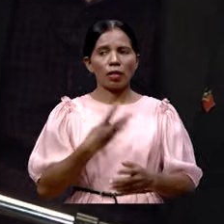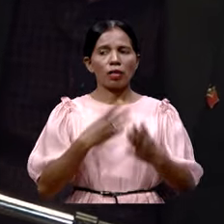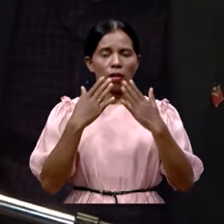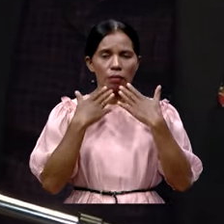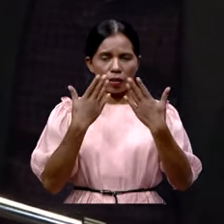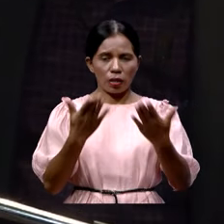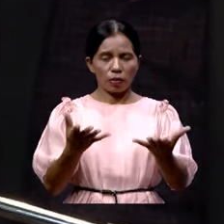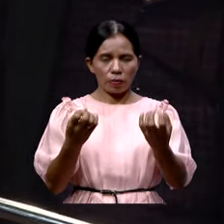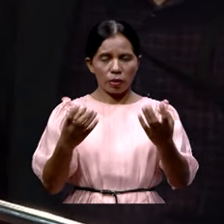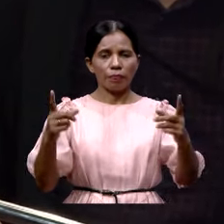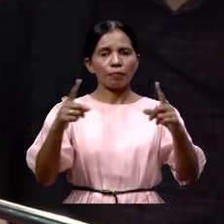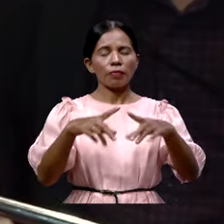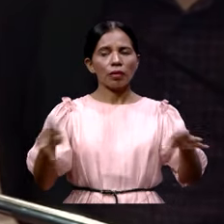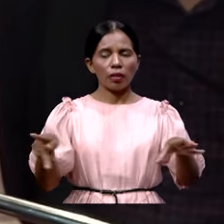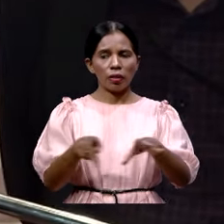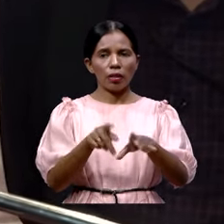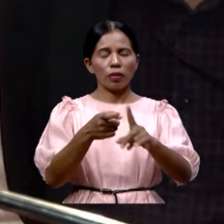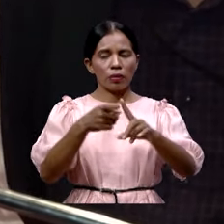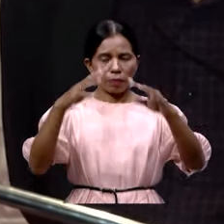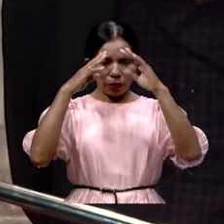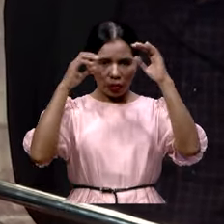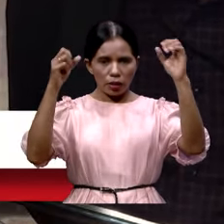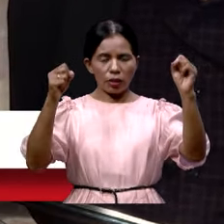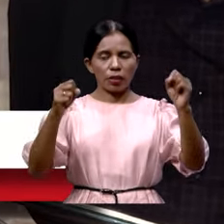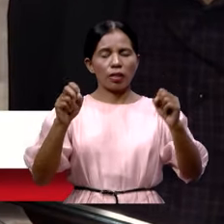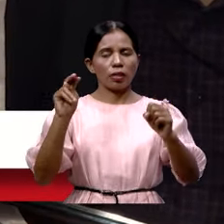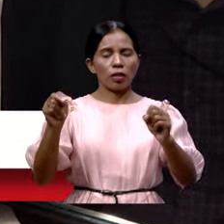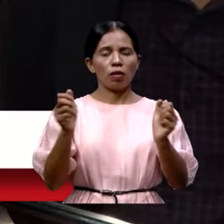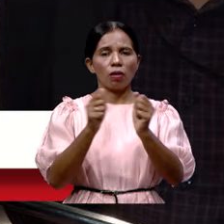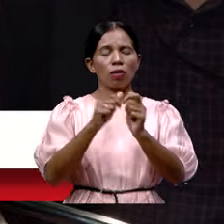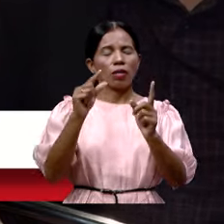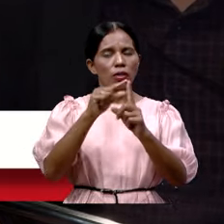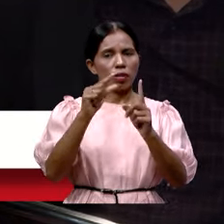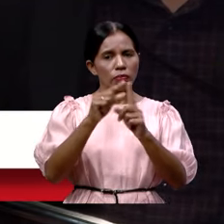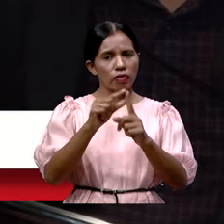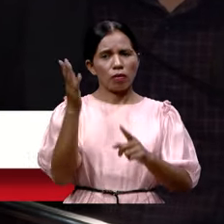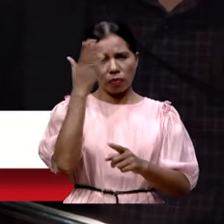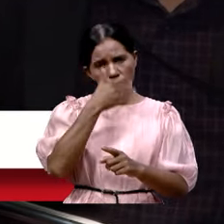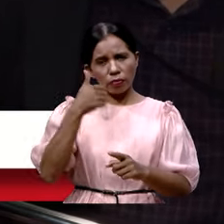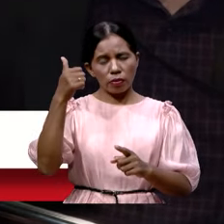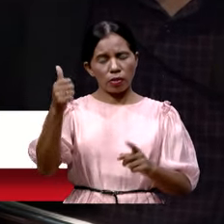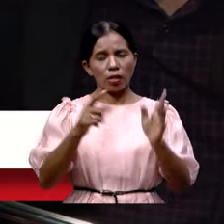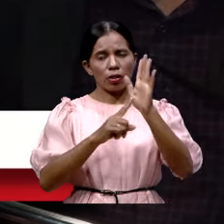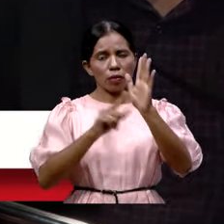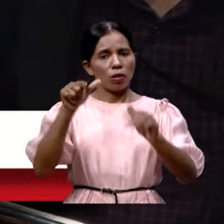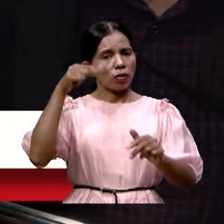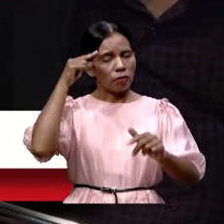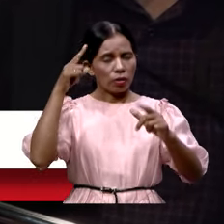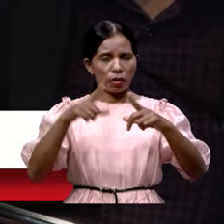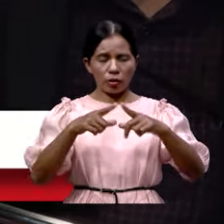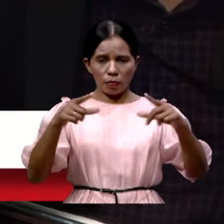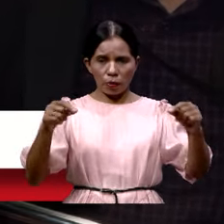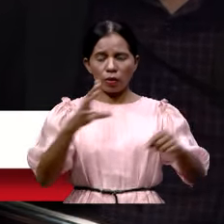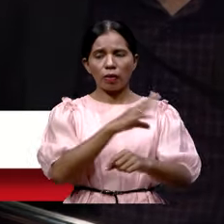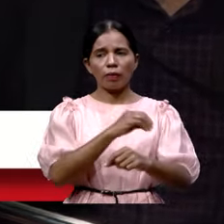a presença, Sua Excelência, Presidente Nian, o Lia Fuan Midar Neve, ato o Governo do Japão, o nome